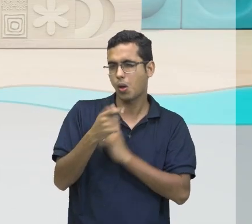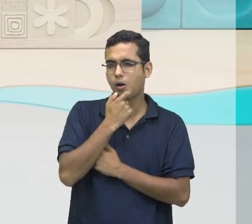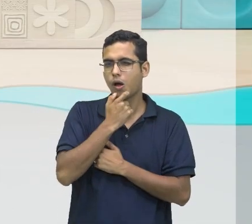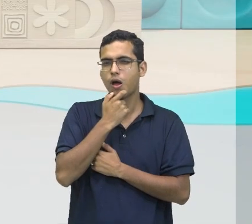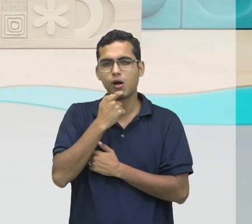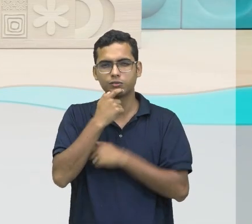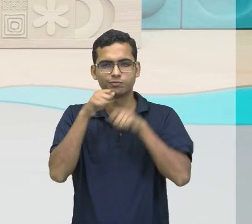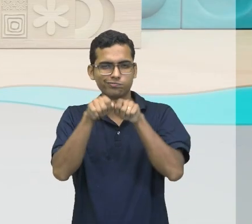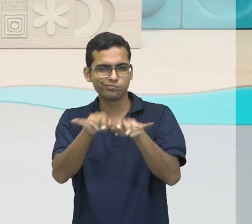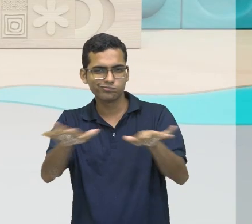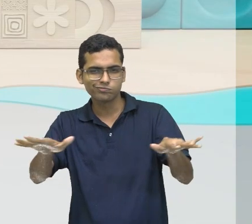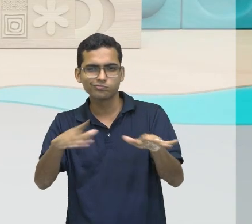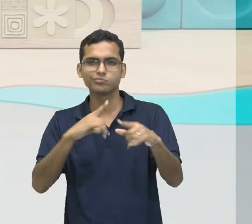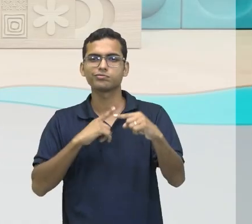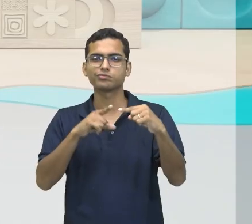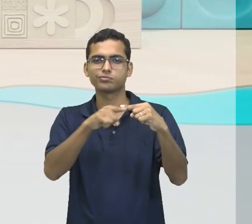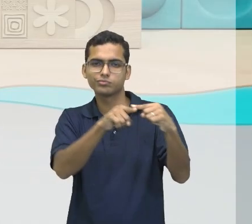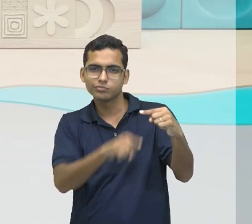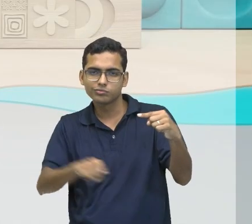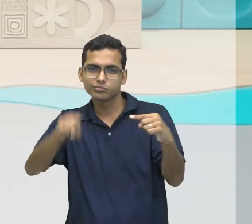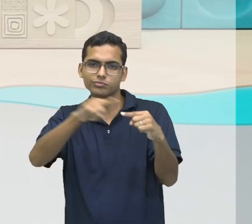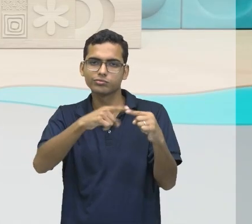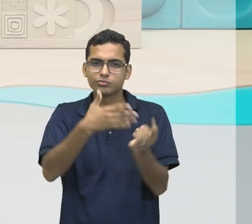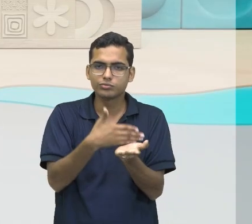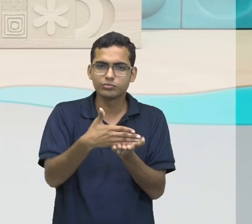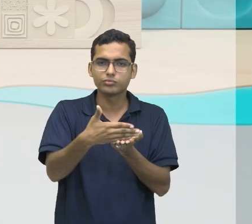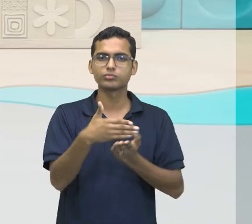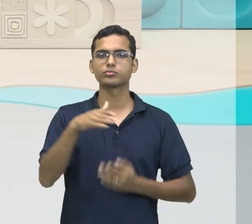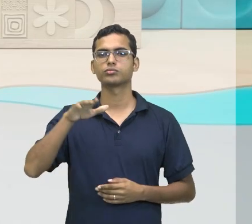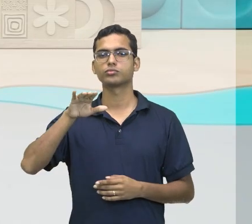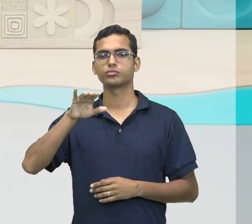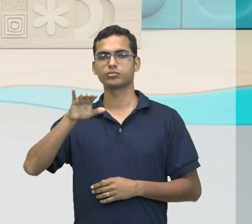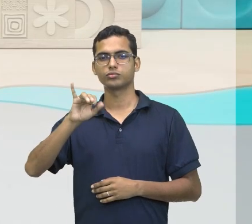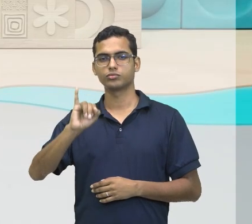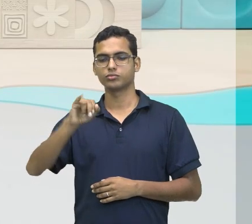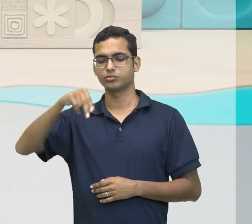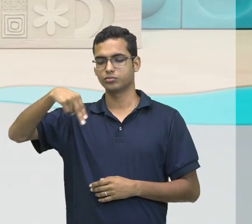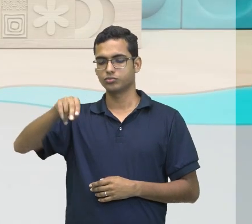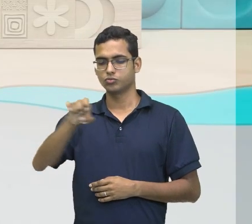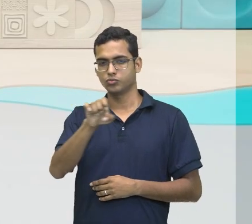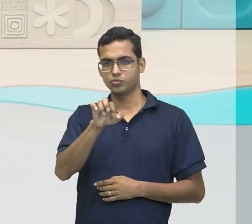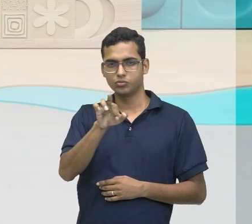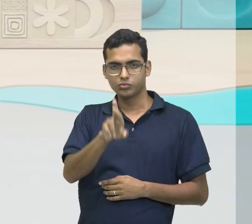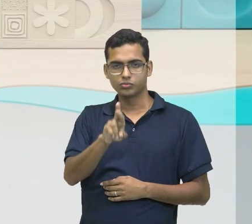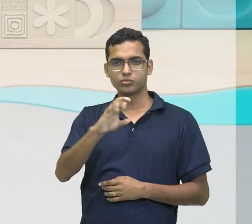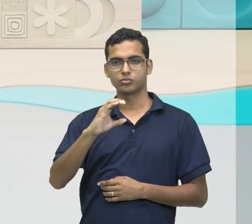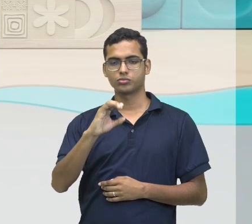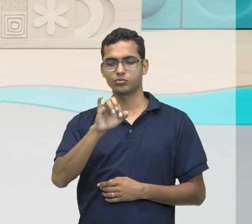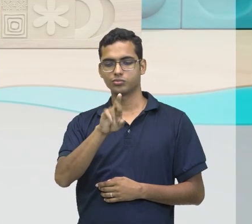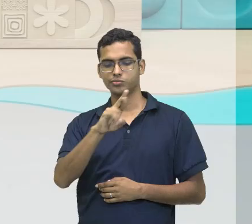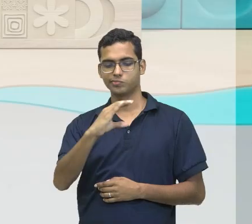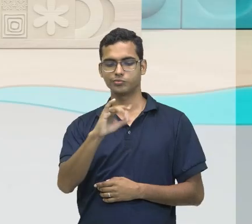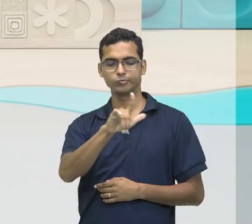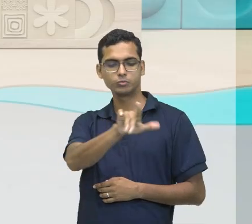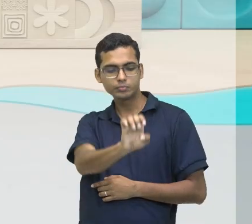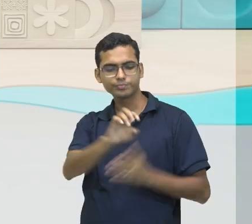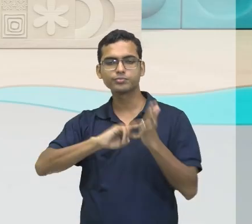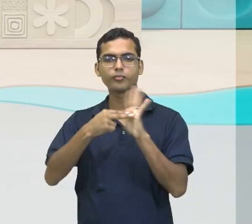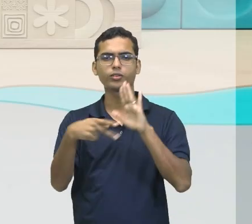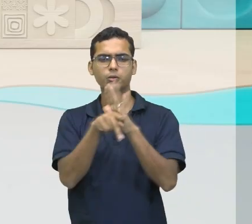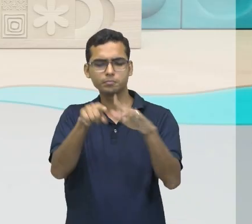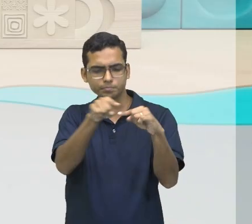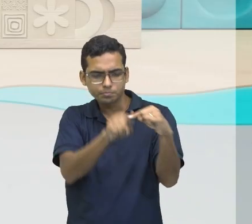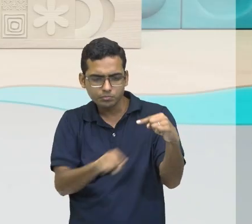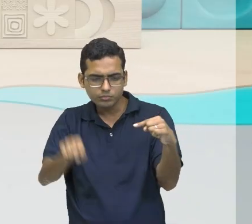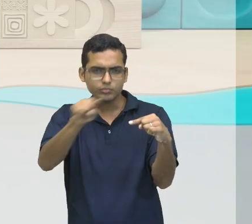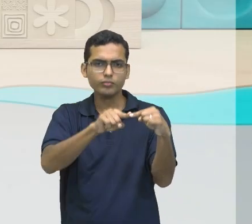círculo ali, né, mais interno, que diz respeito aos países que falam língua inglesa como língua mãe. Né? Todas as